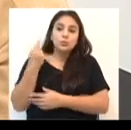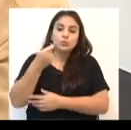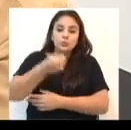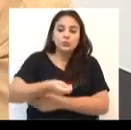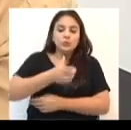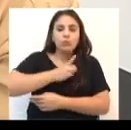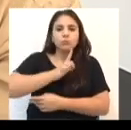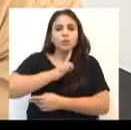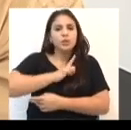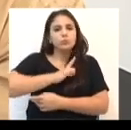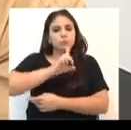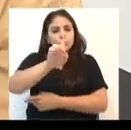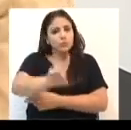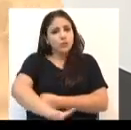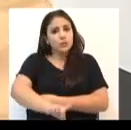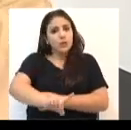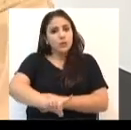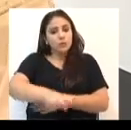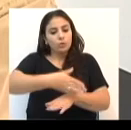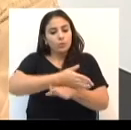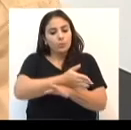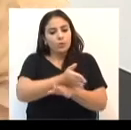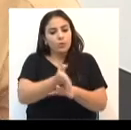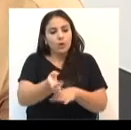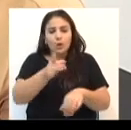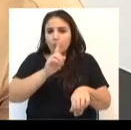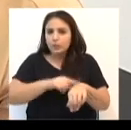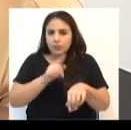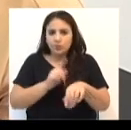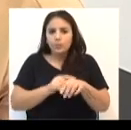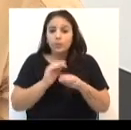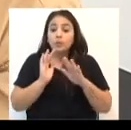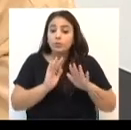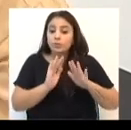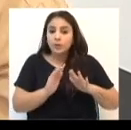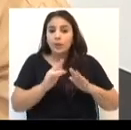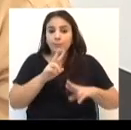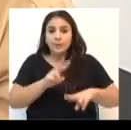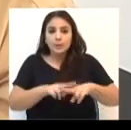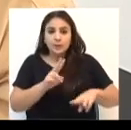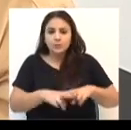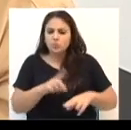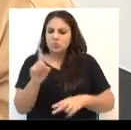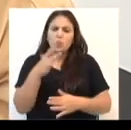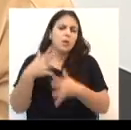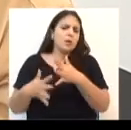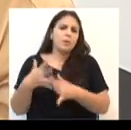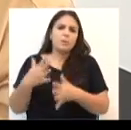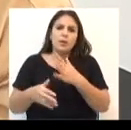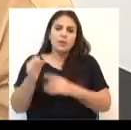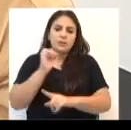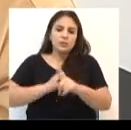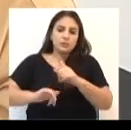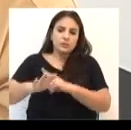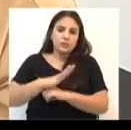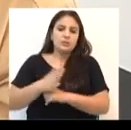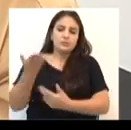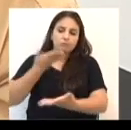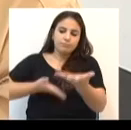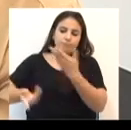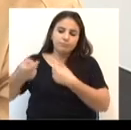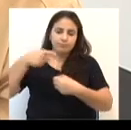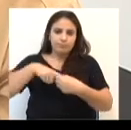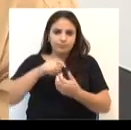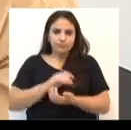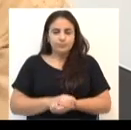assim, de dar um tempo mais que ele fique detido, de que vai atrapalhar a socialização desse